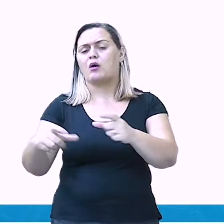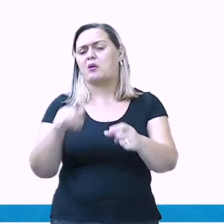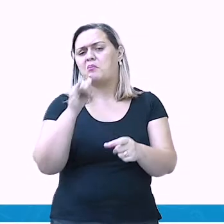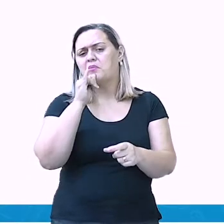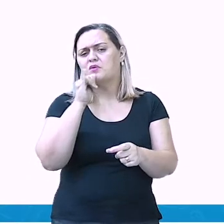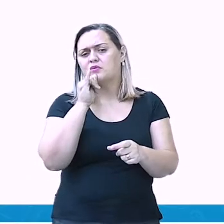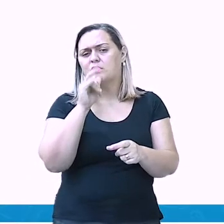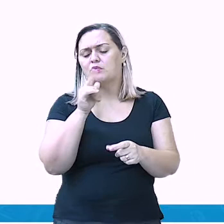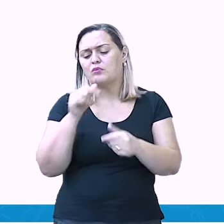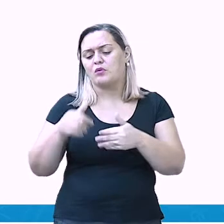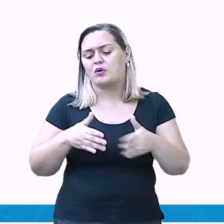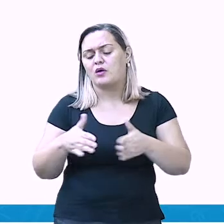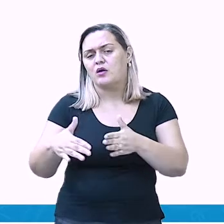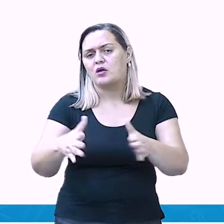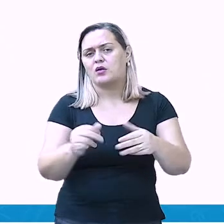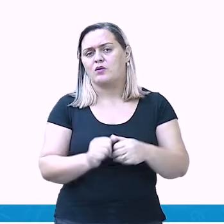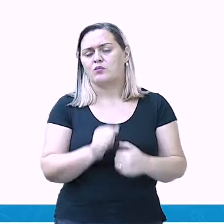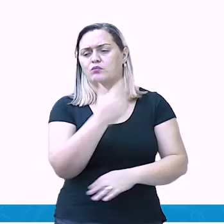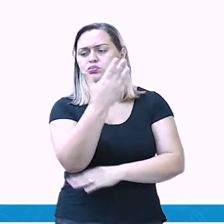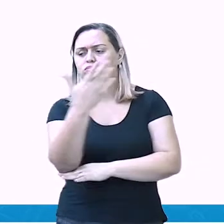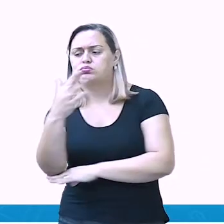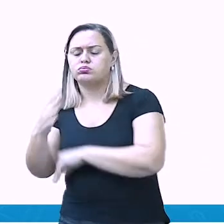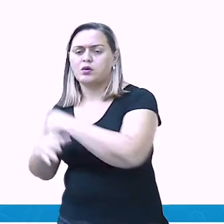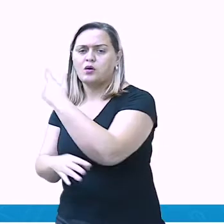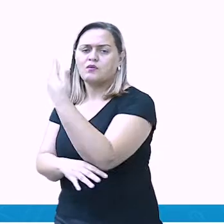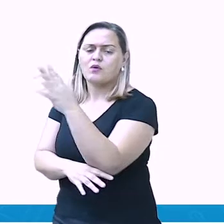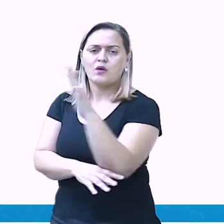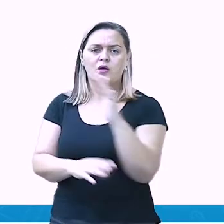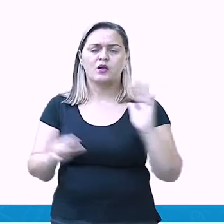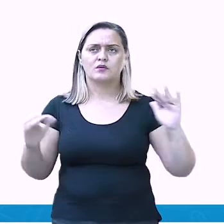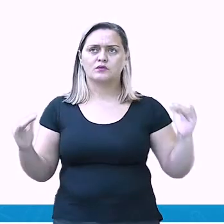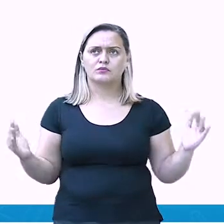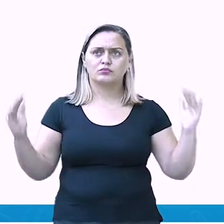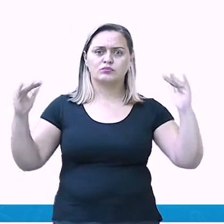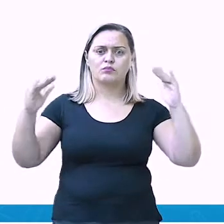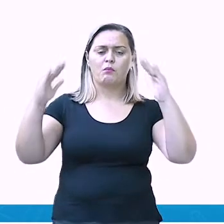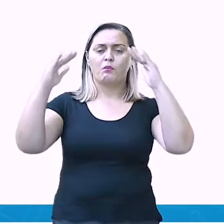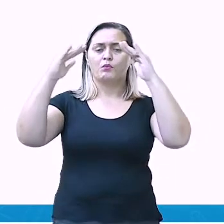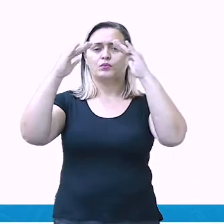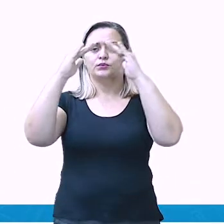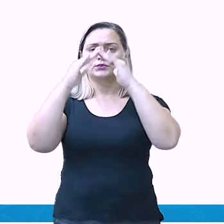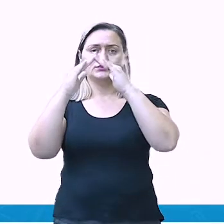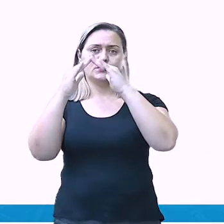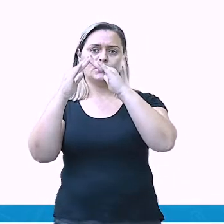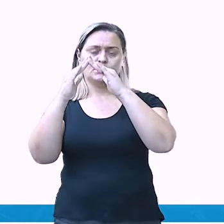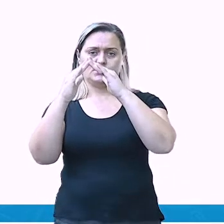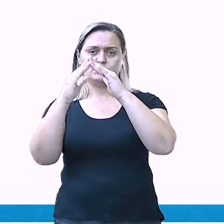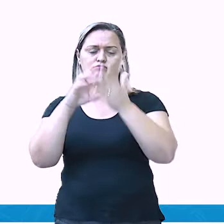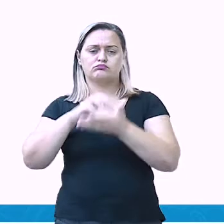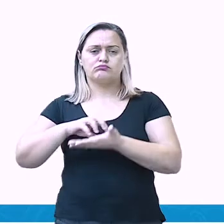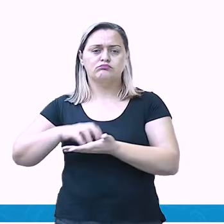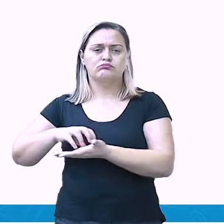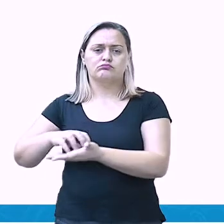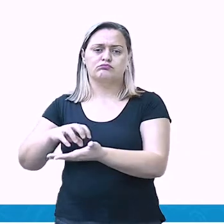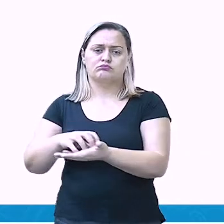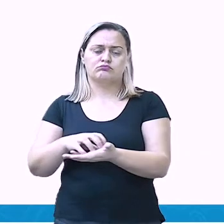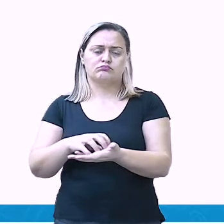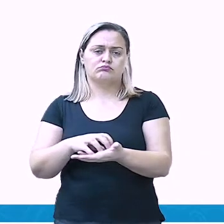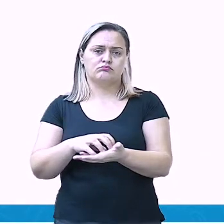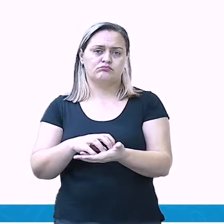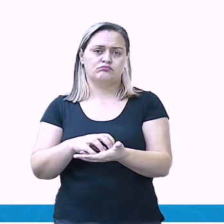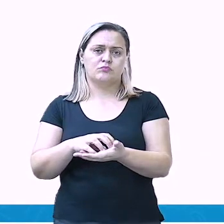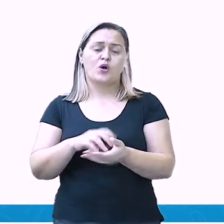florestas, montanhas e aldeias. Isso era feito em materiais como cerâmica,